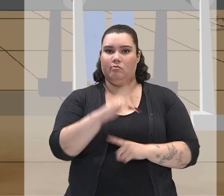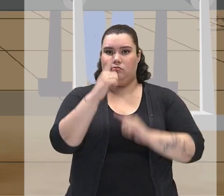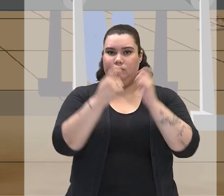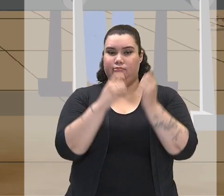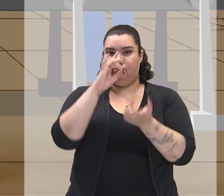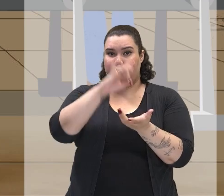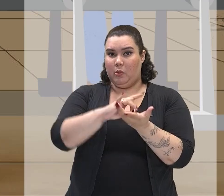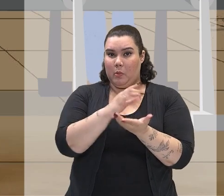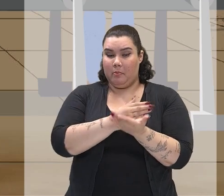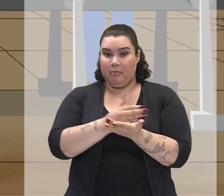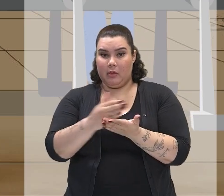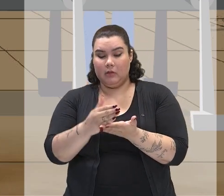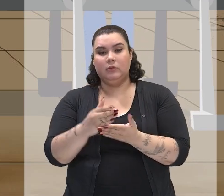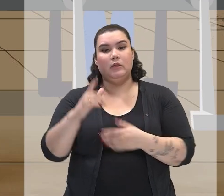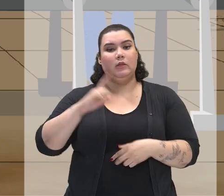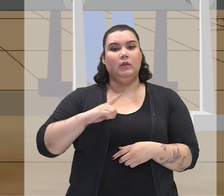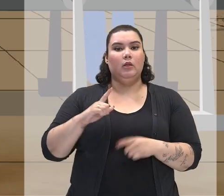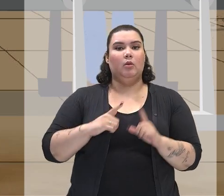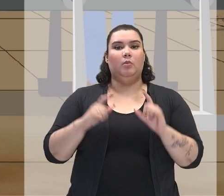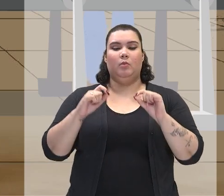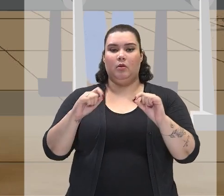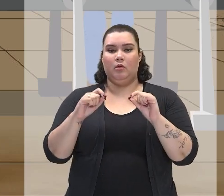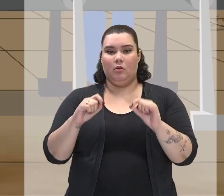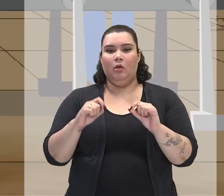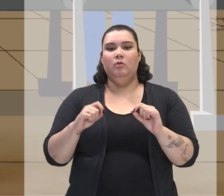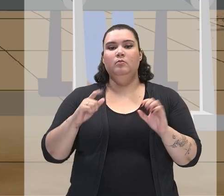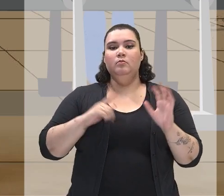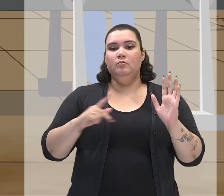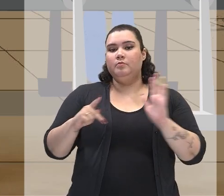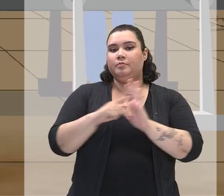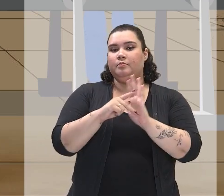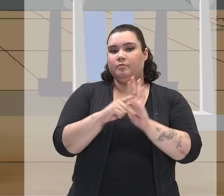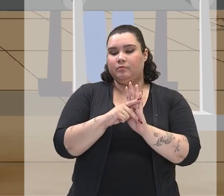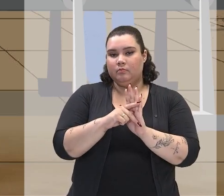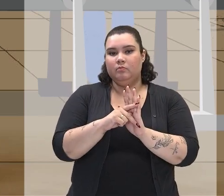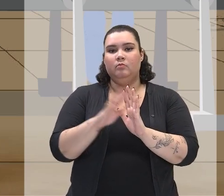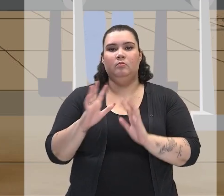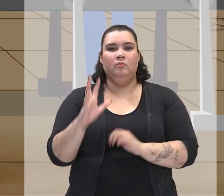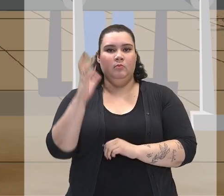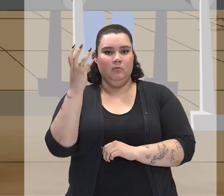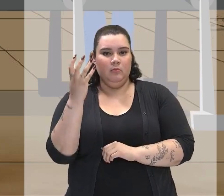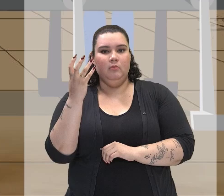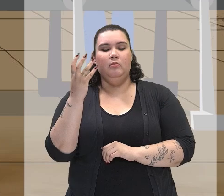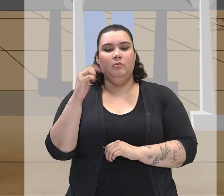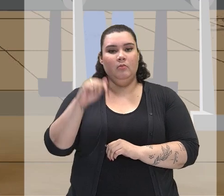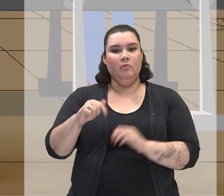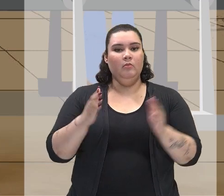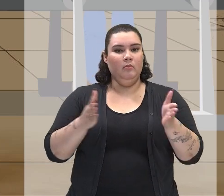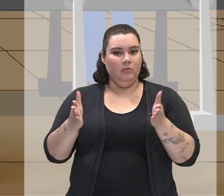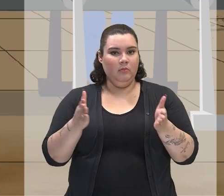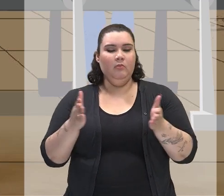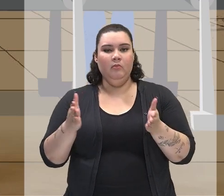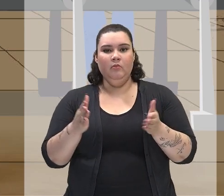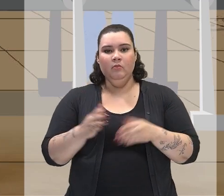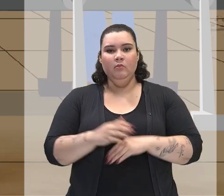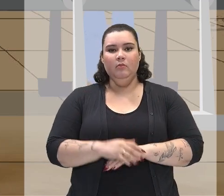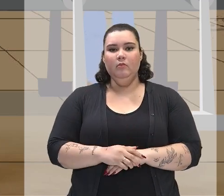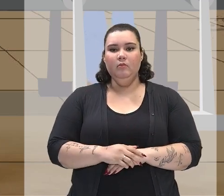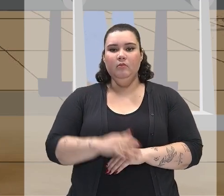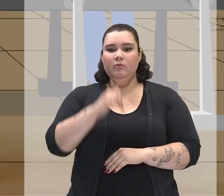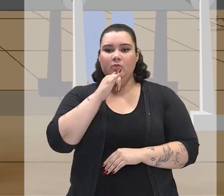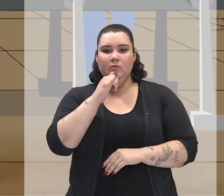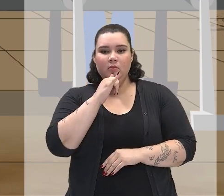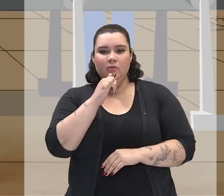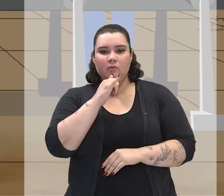acontecesse na Inglaterra estavam ali sendo juntados, estavam acontecendo justamente nesse momento. Como, por